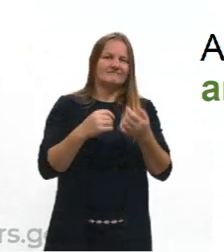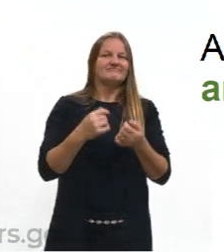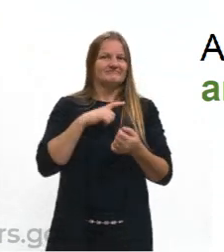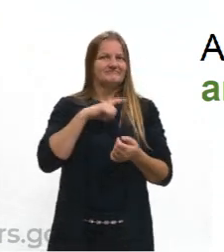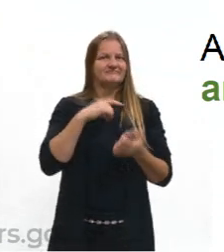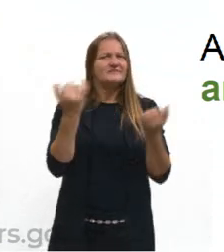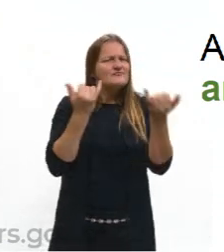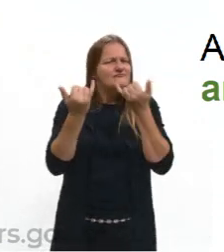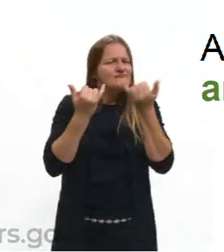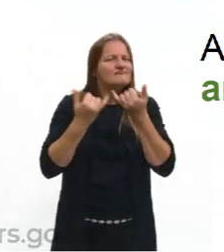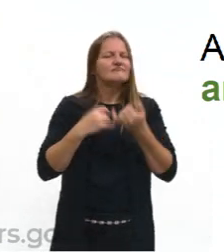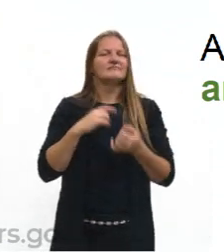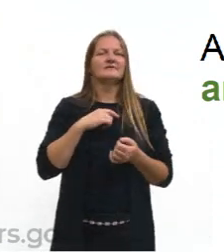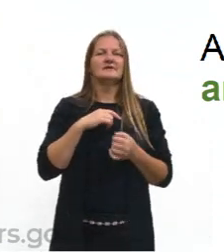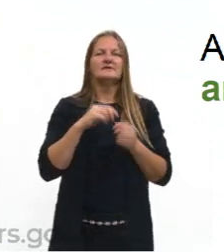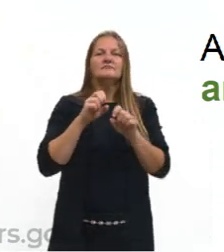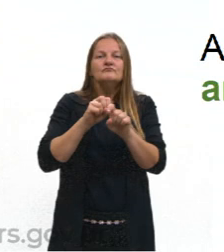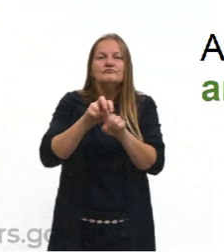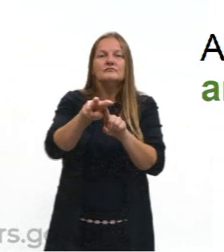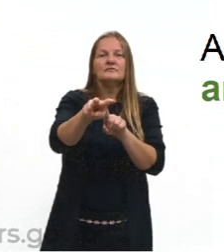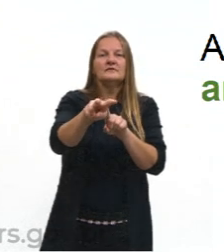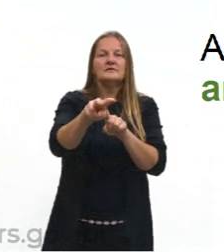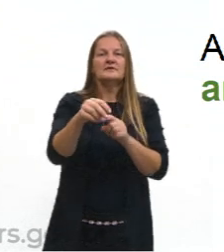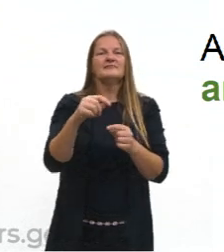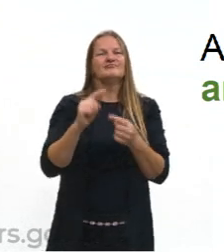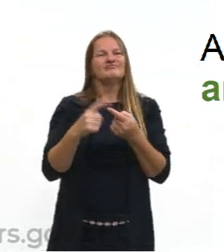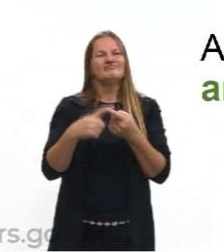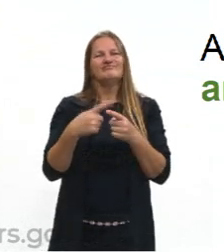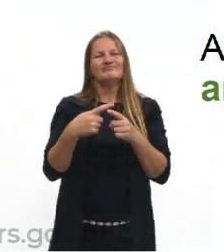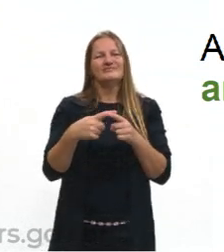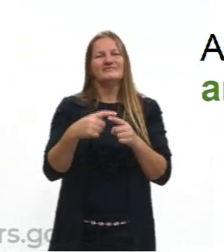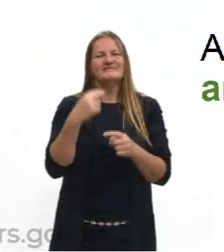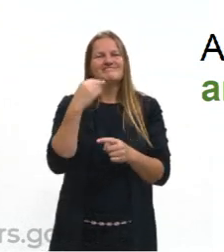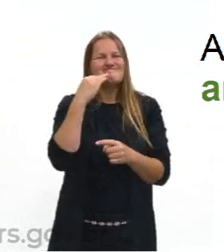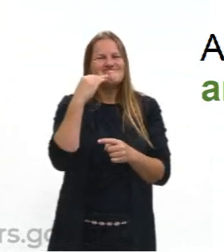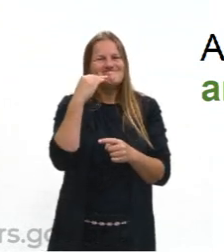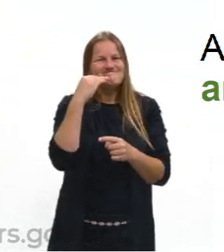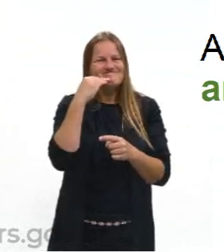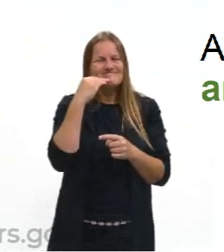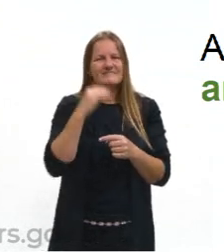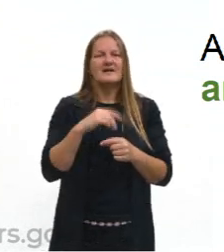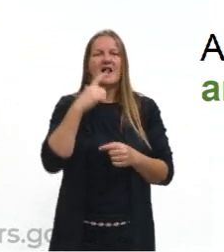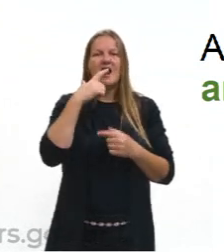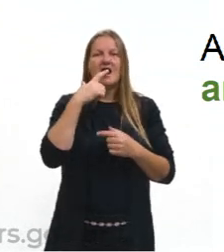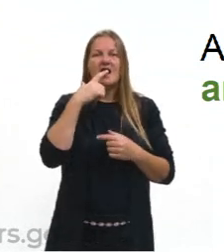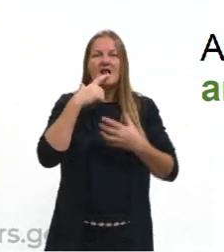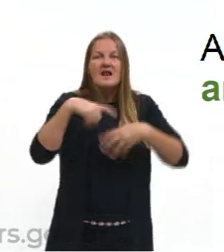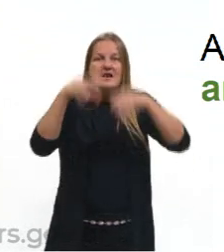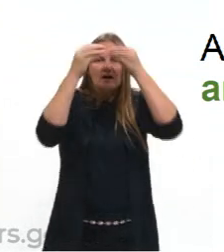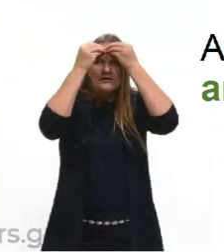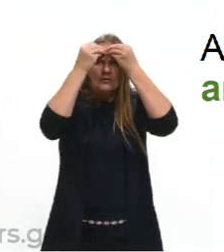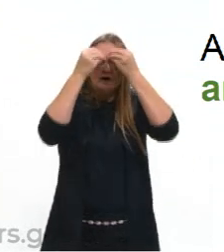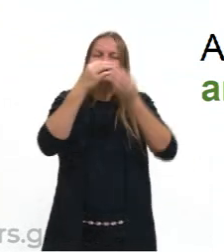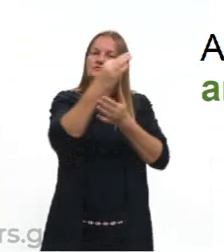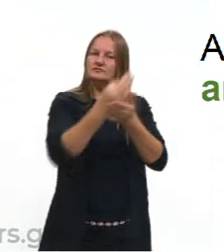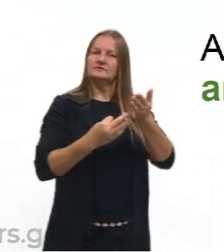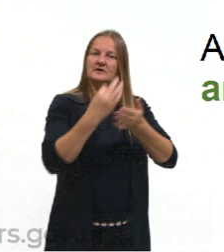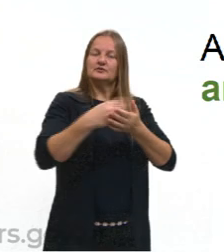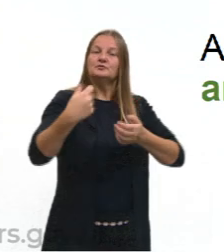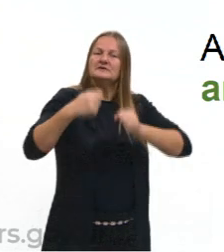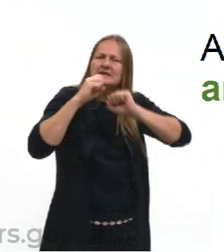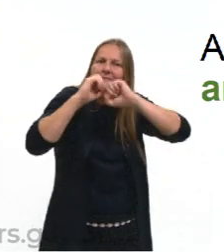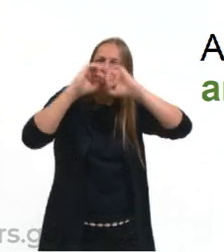a ambiguidade é considerada um defeito a linguagem desses textos ela tem que ser